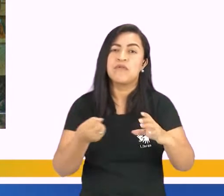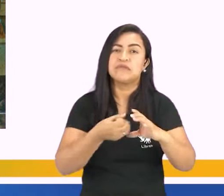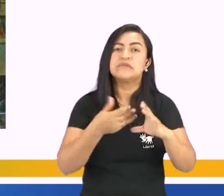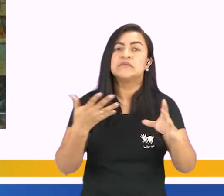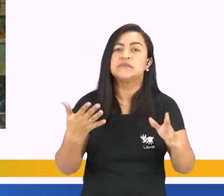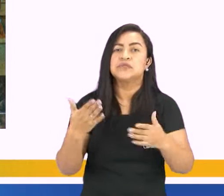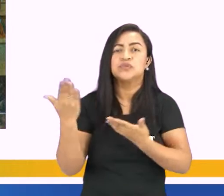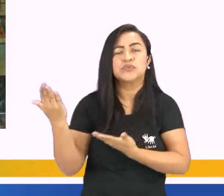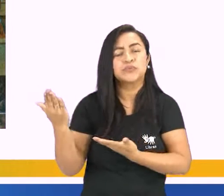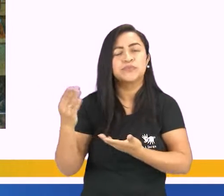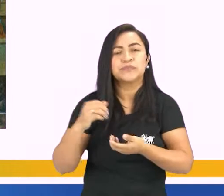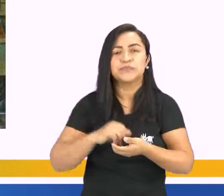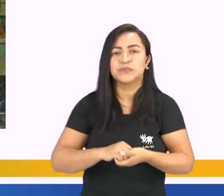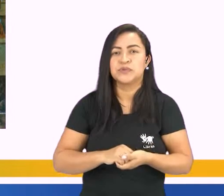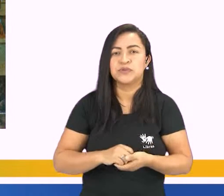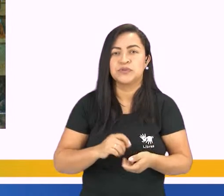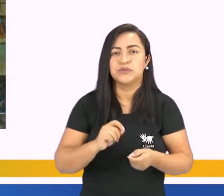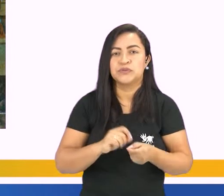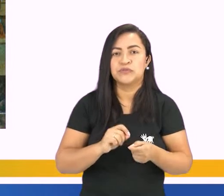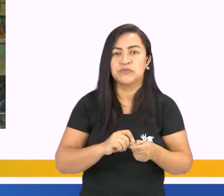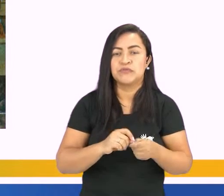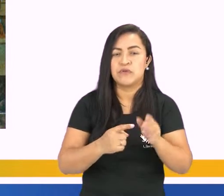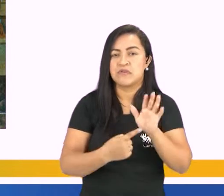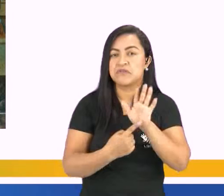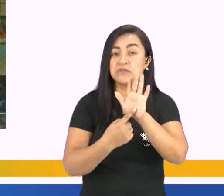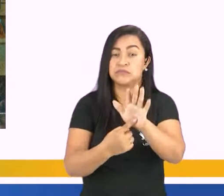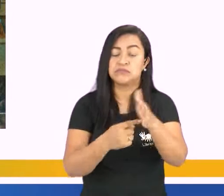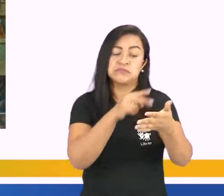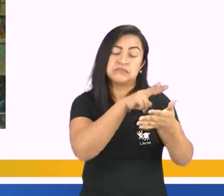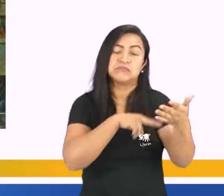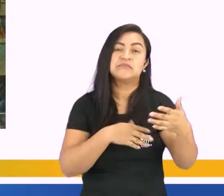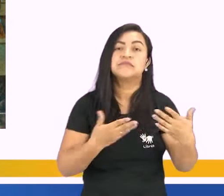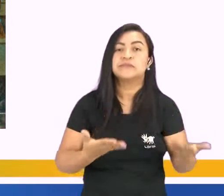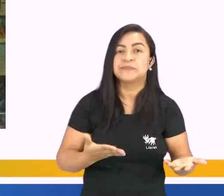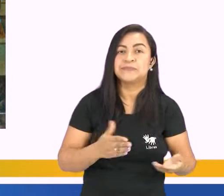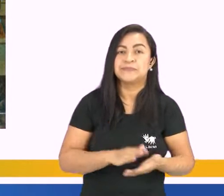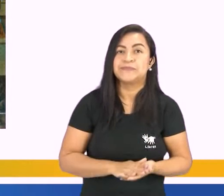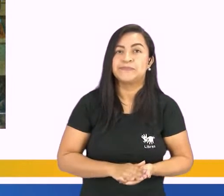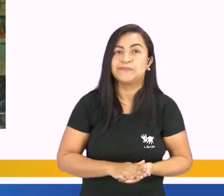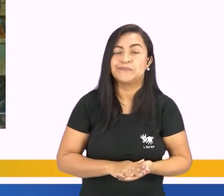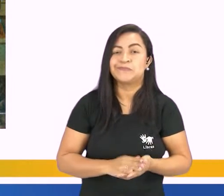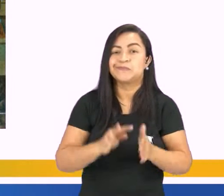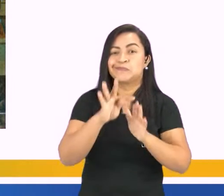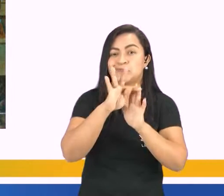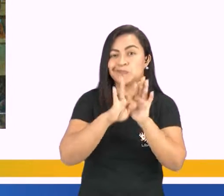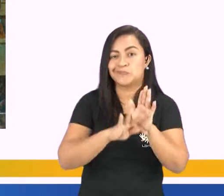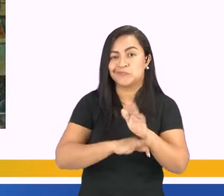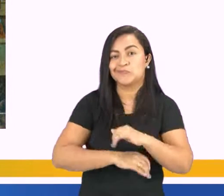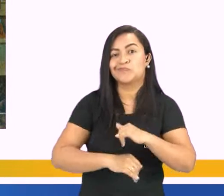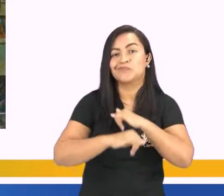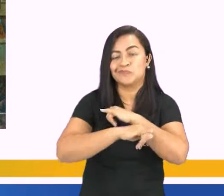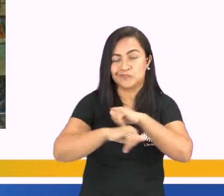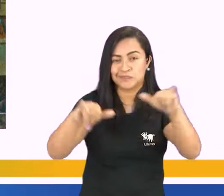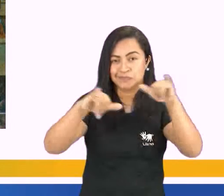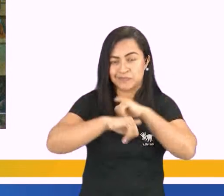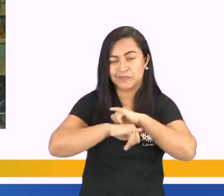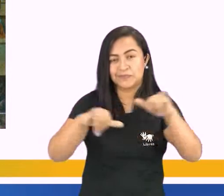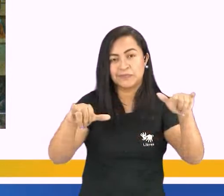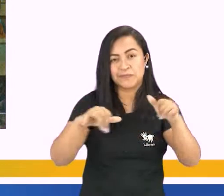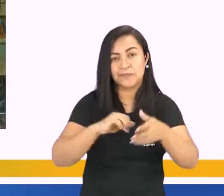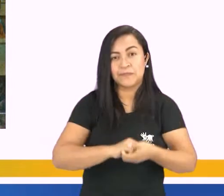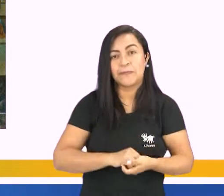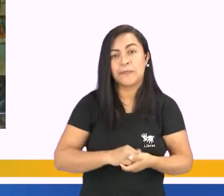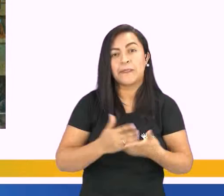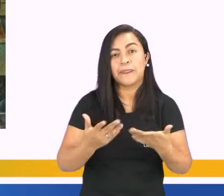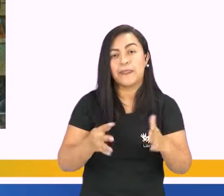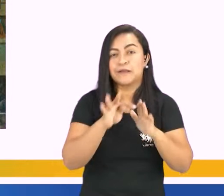Qual é o tipo que faz essa explanação para o leitor? Seriam os textos informativos. São os textos que trazem